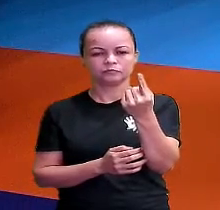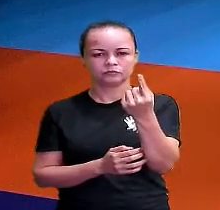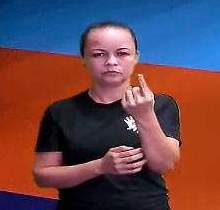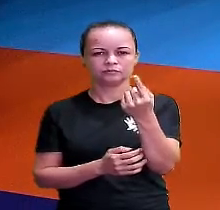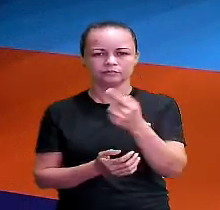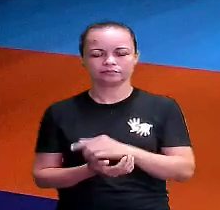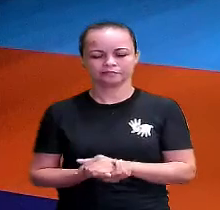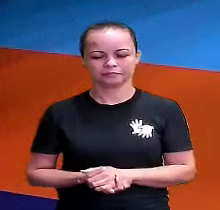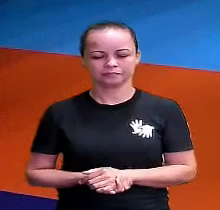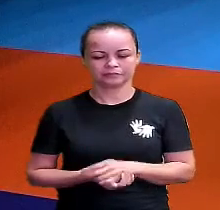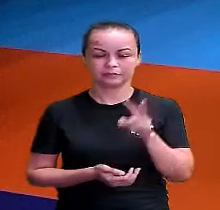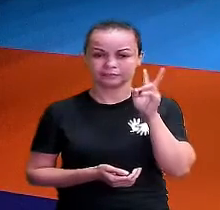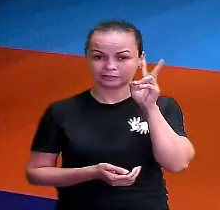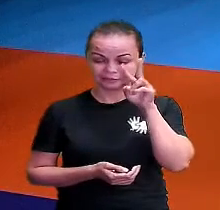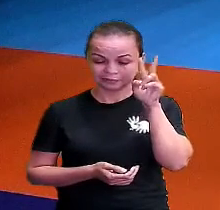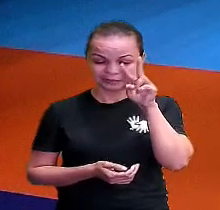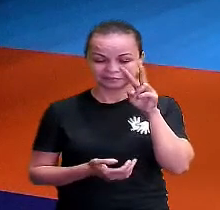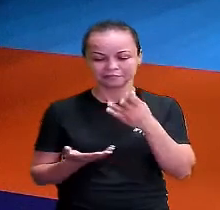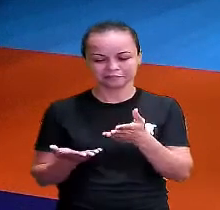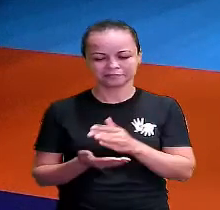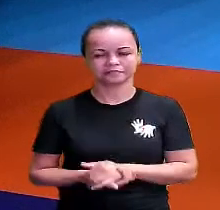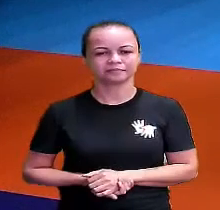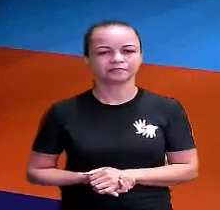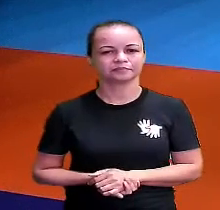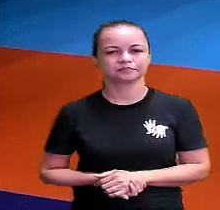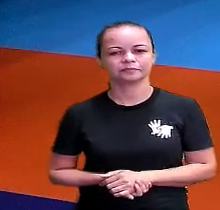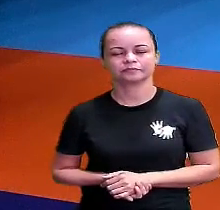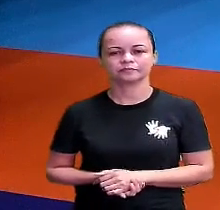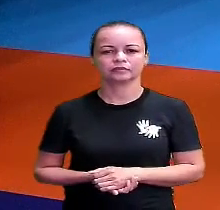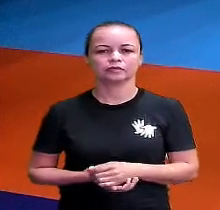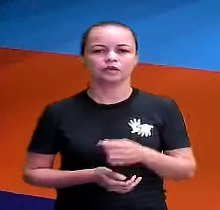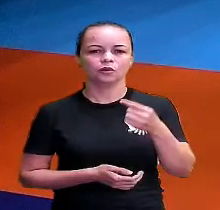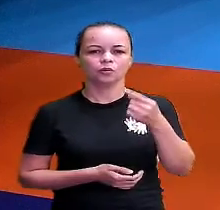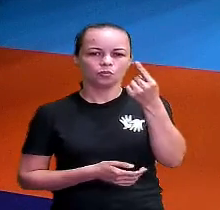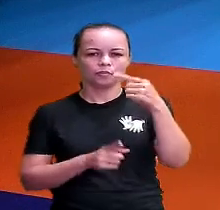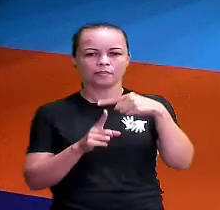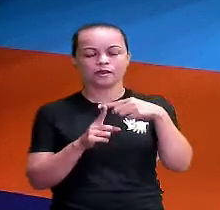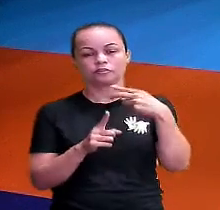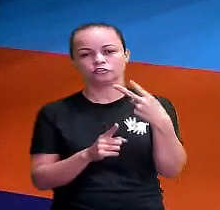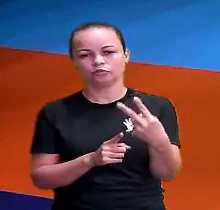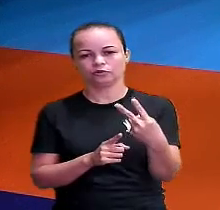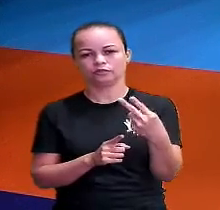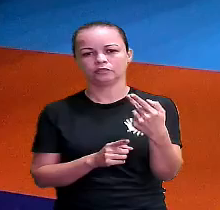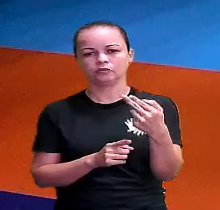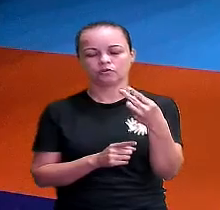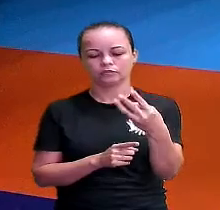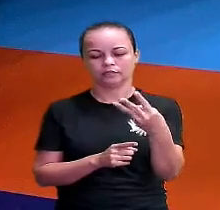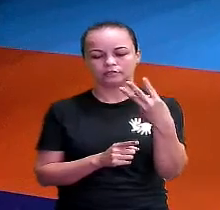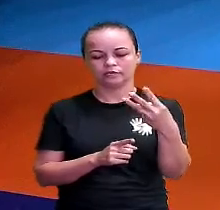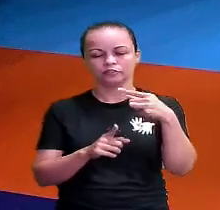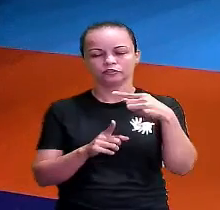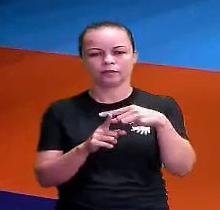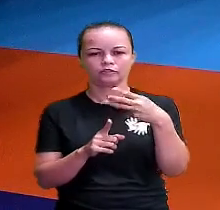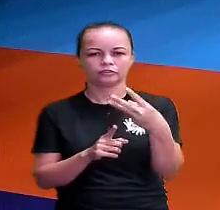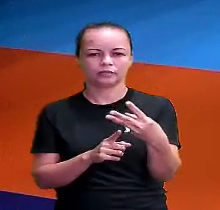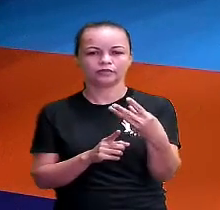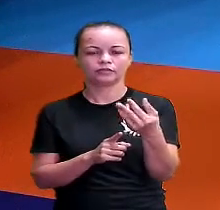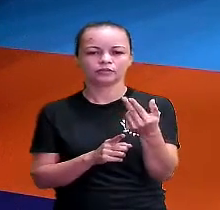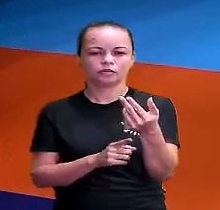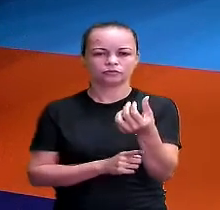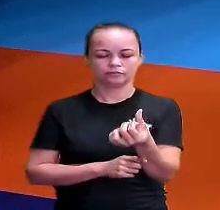do lado, lembra? E só um aqui. Aí vai ficar 1 mais 2, 3. 3 mais 3 vai